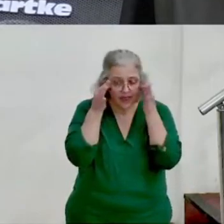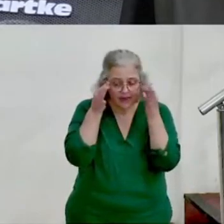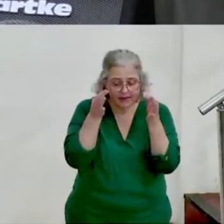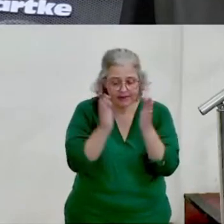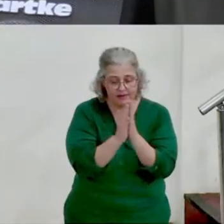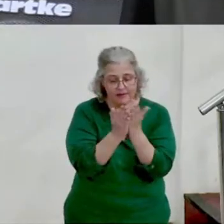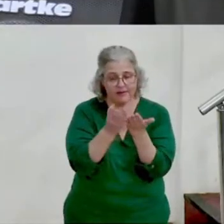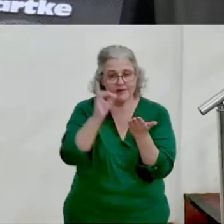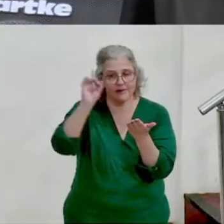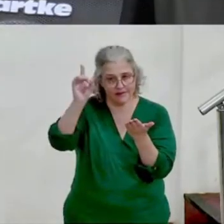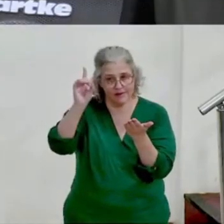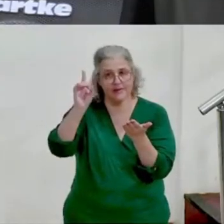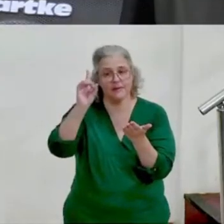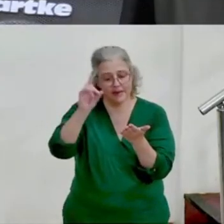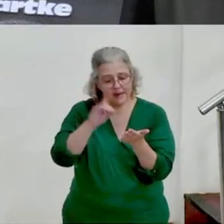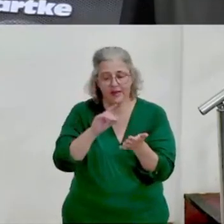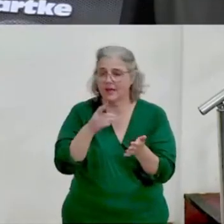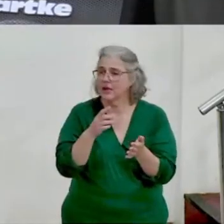inerrante e infalível do nosso Deus.